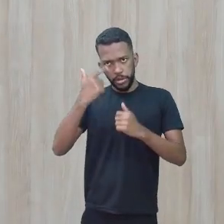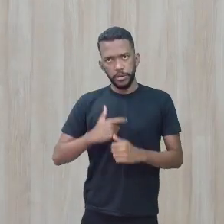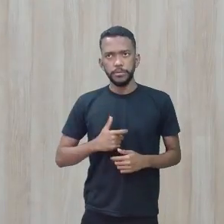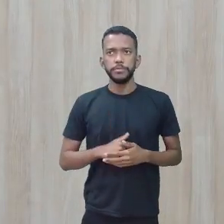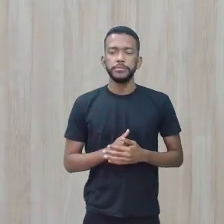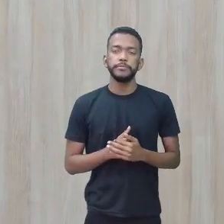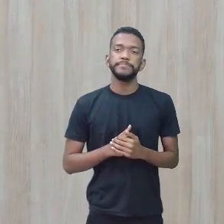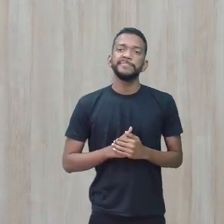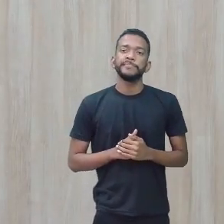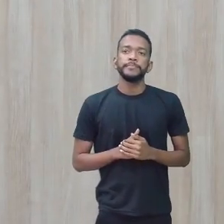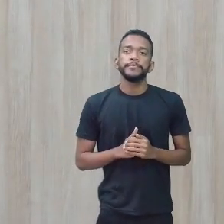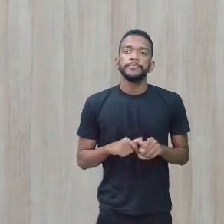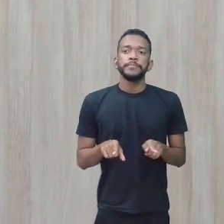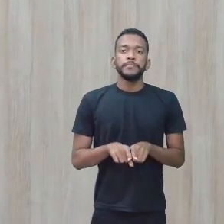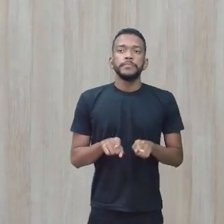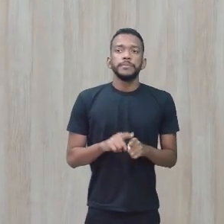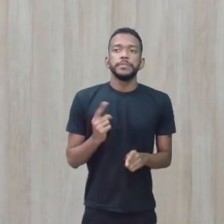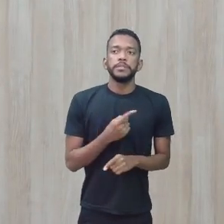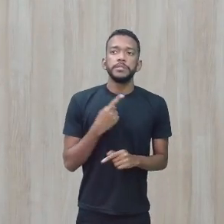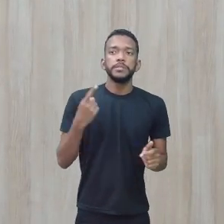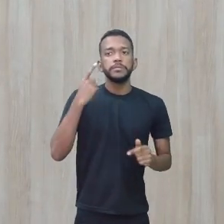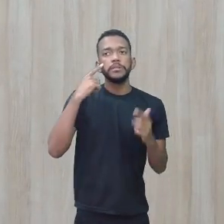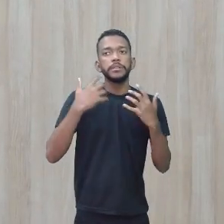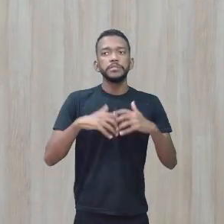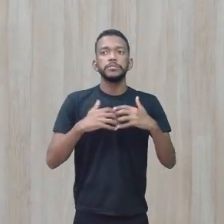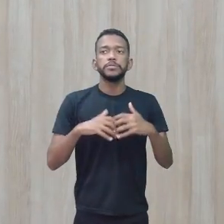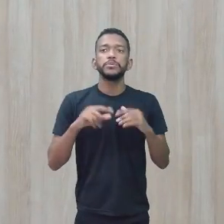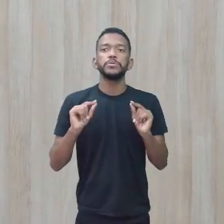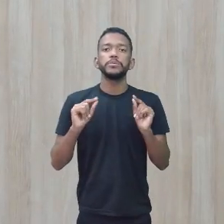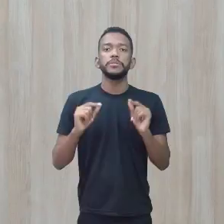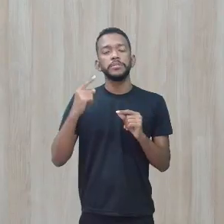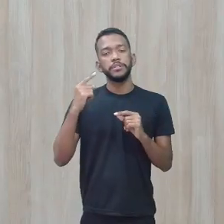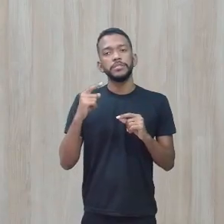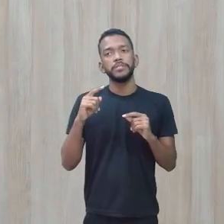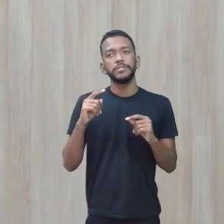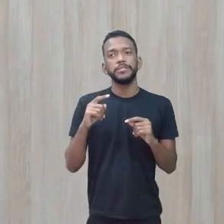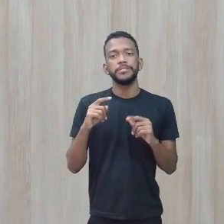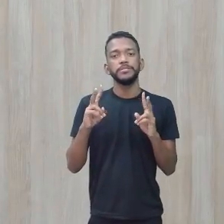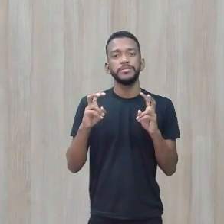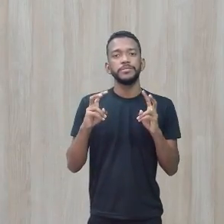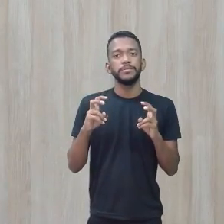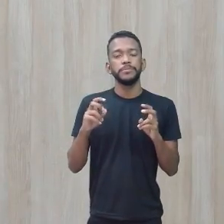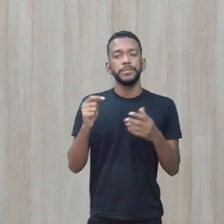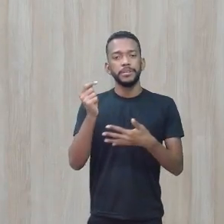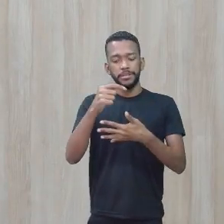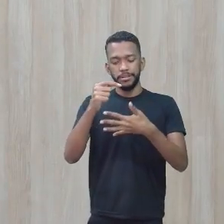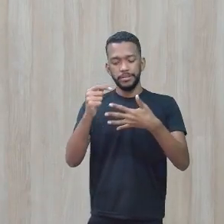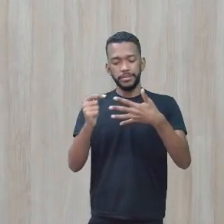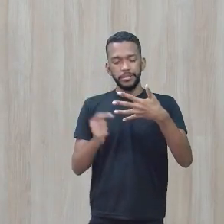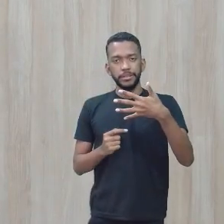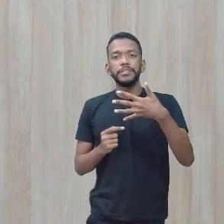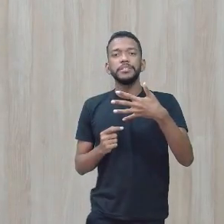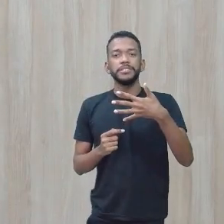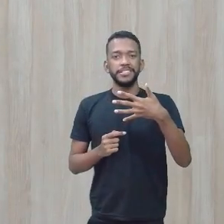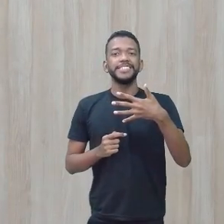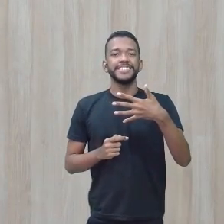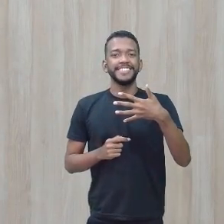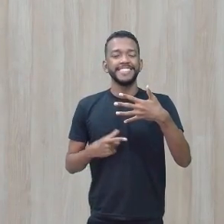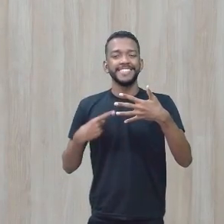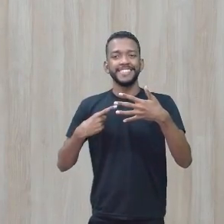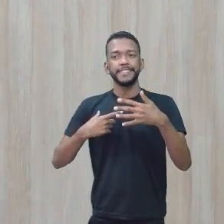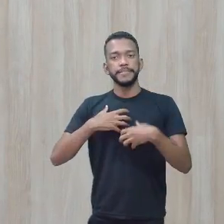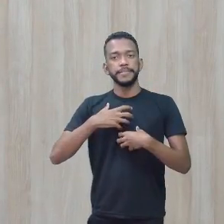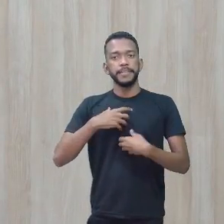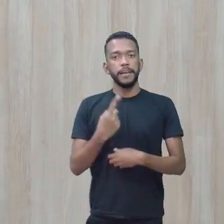Aqui a gente traz, né, a gente refletiu na aula, quando a gente foi ver cada um dessas formas que a